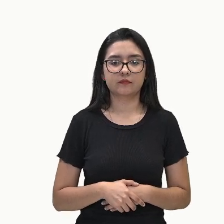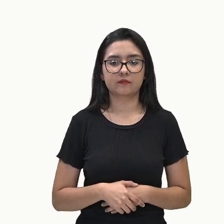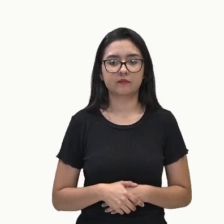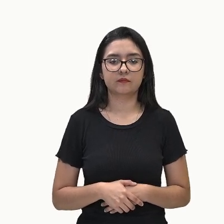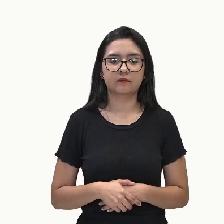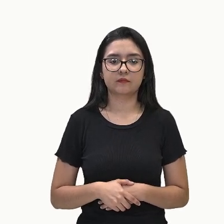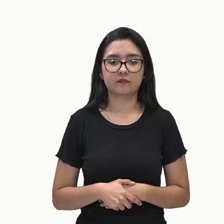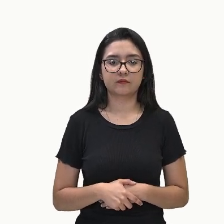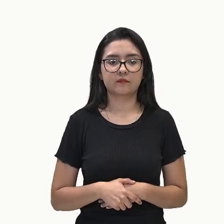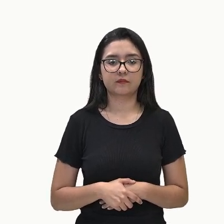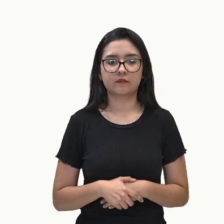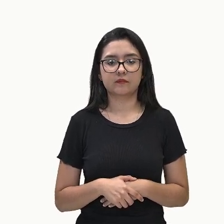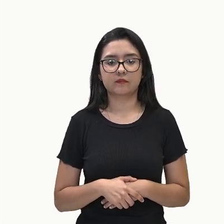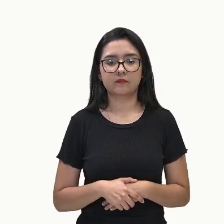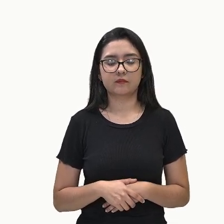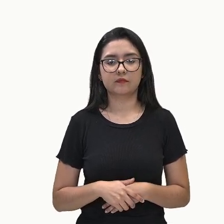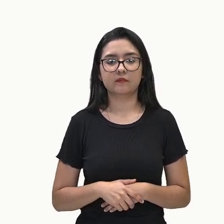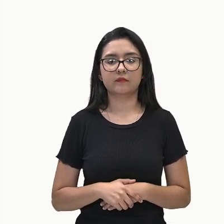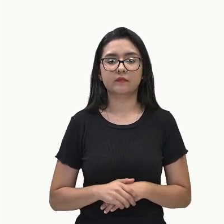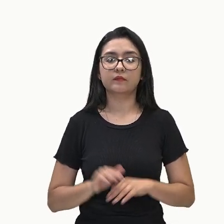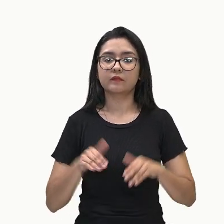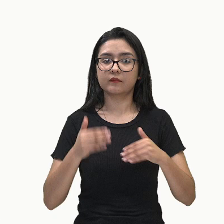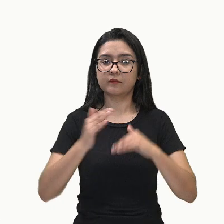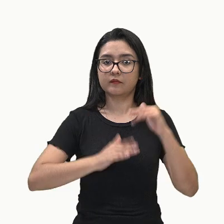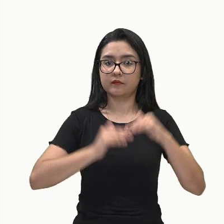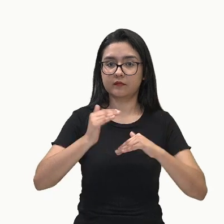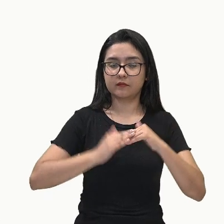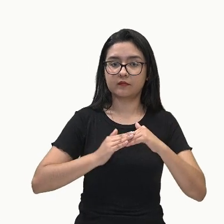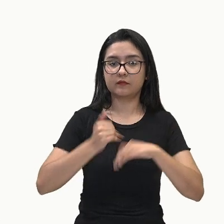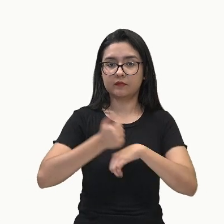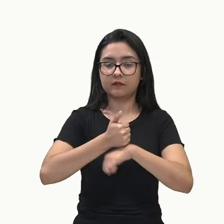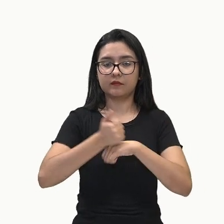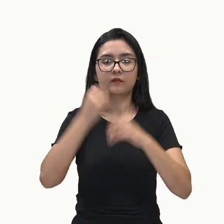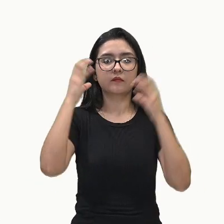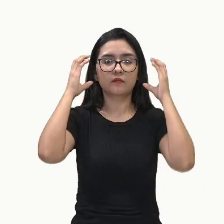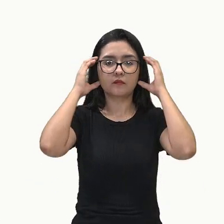de todas as idades. Então, o fonoaudiólogo